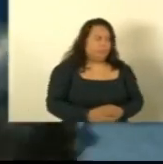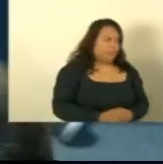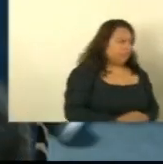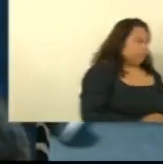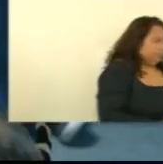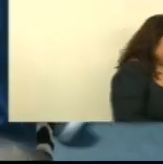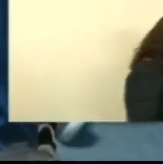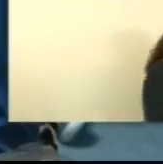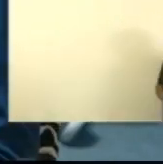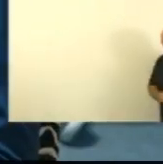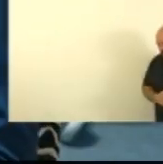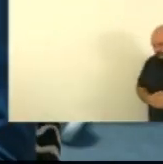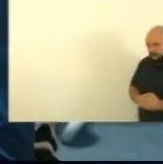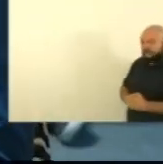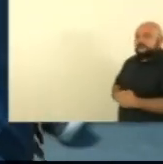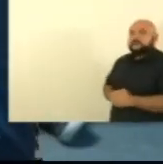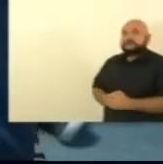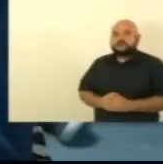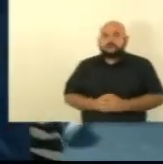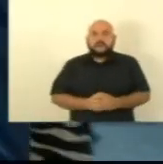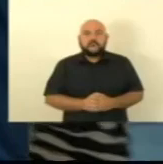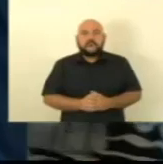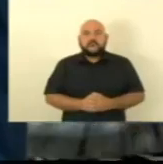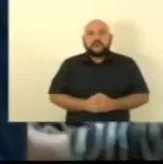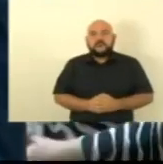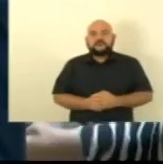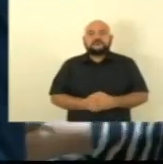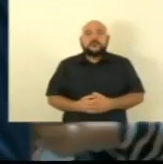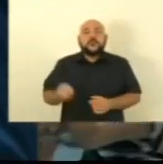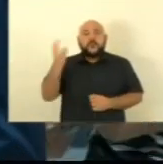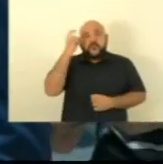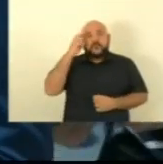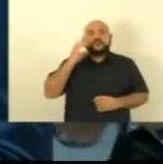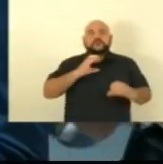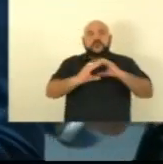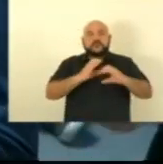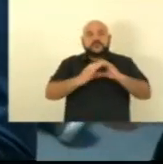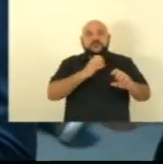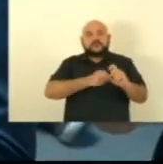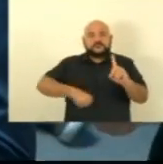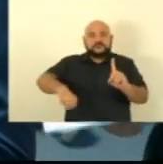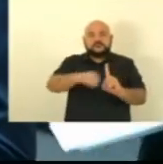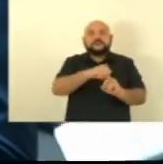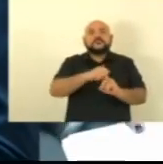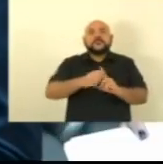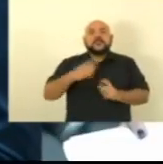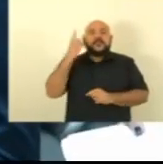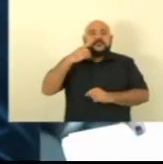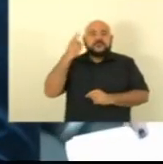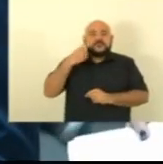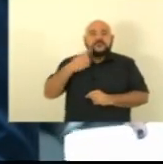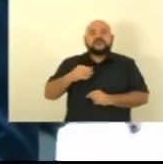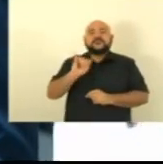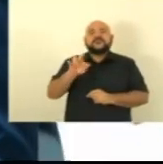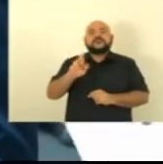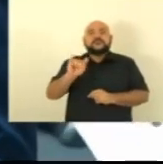Cultura primeiro. Cultura e Comunicação Social, como vota a deputada Irine Lopes. Deputada Irine com o relator, deputado